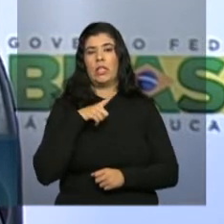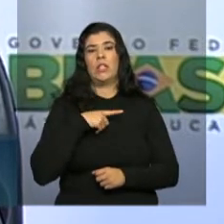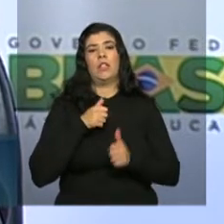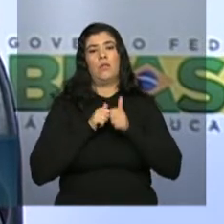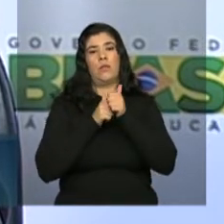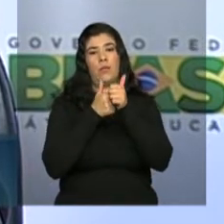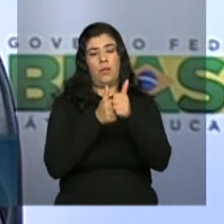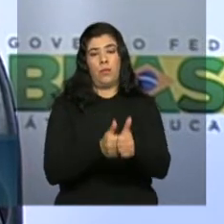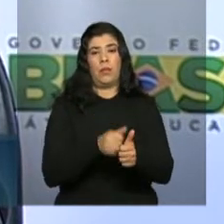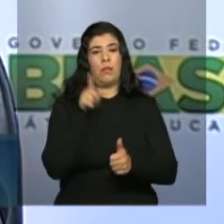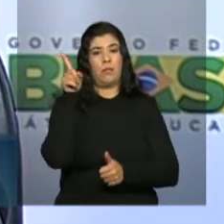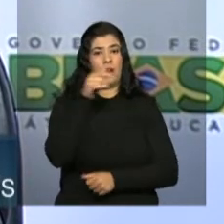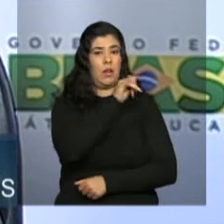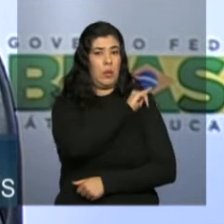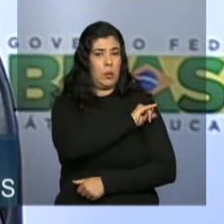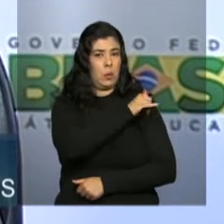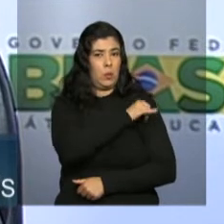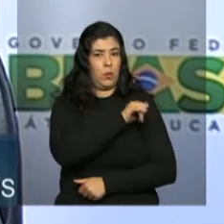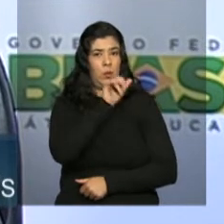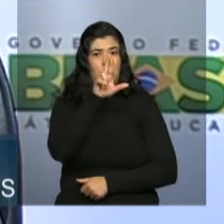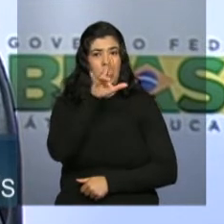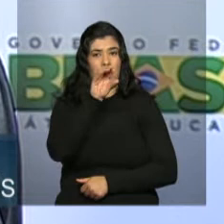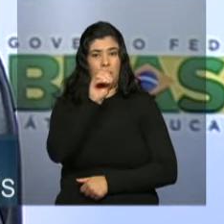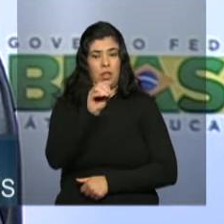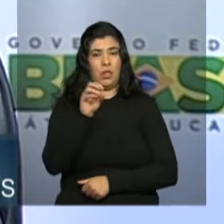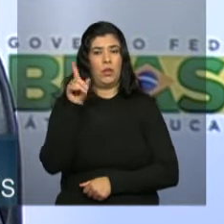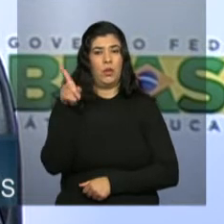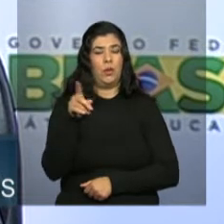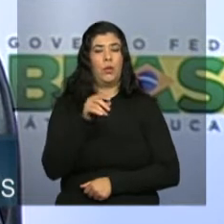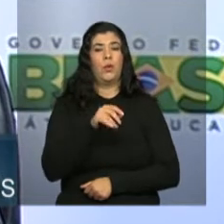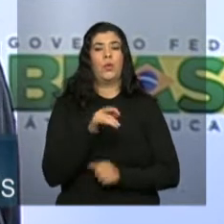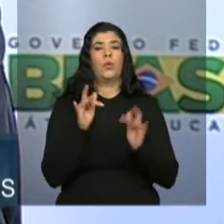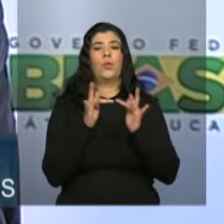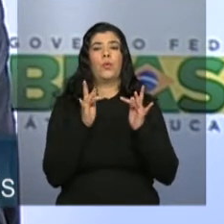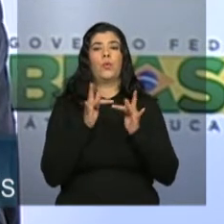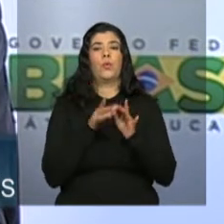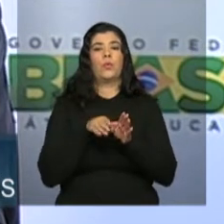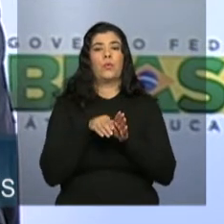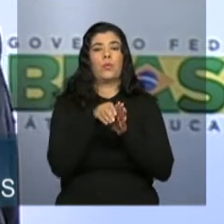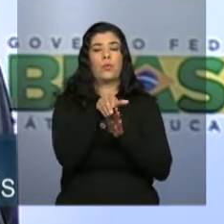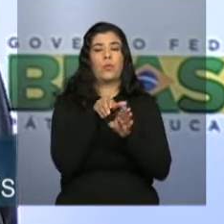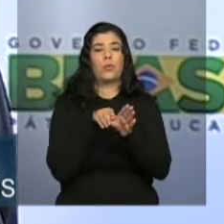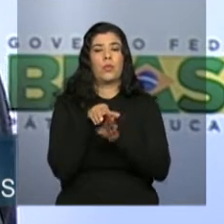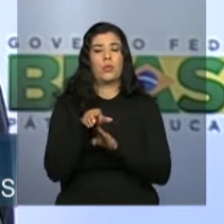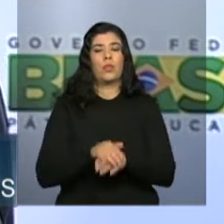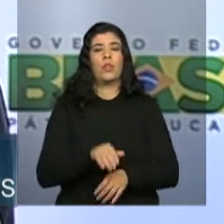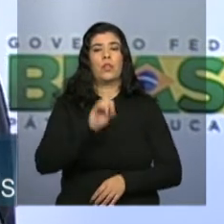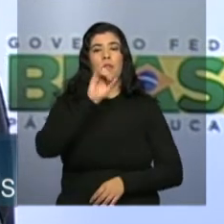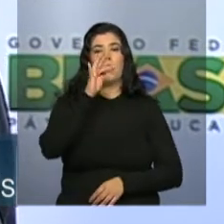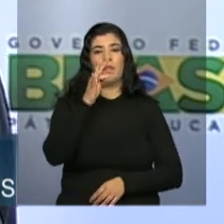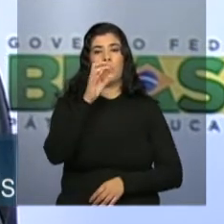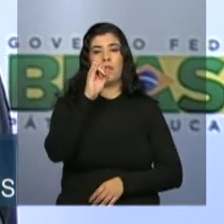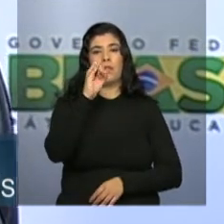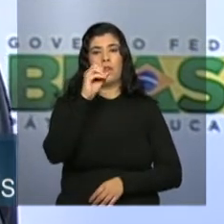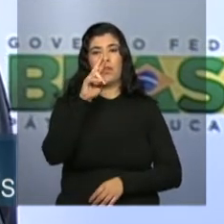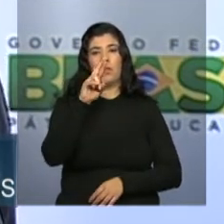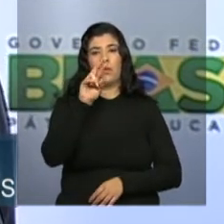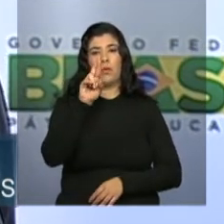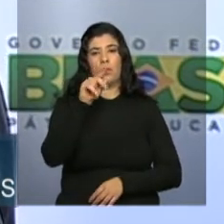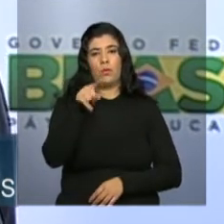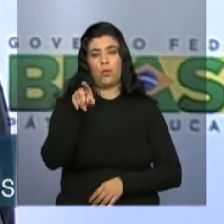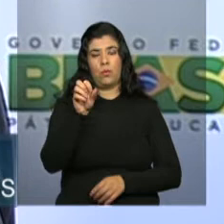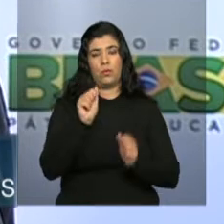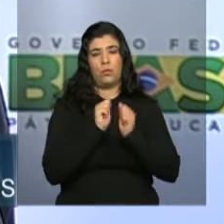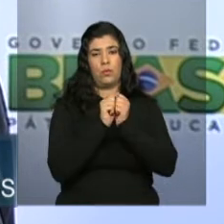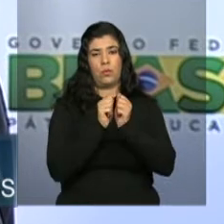e que tem tido capacidade de fazer não só um diagnóstico mas o acompanhamento e toda orientação né